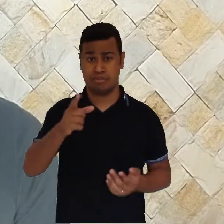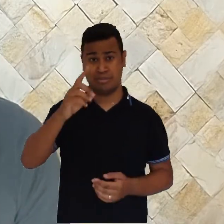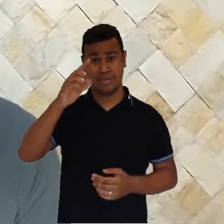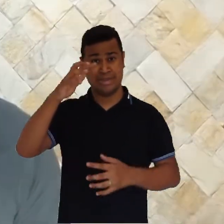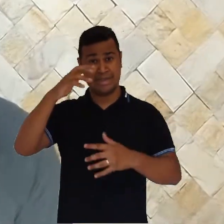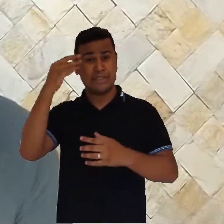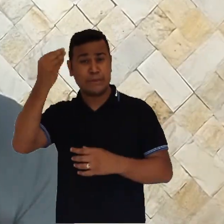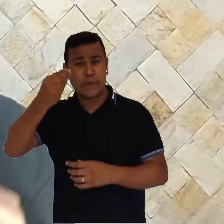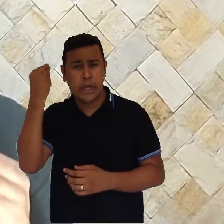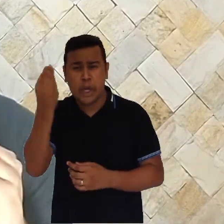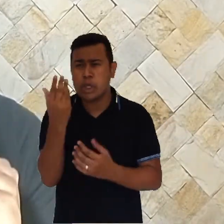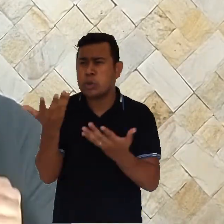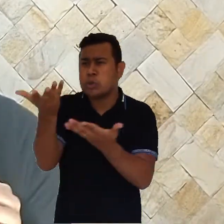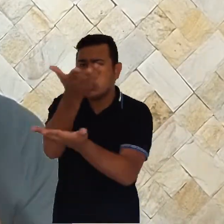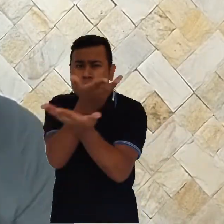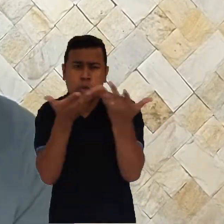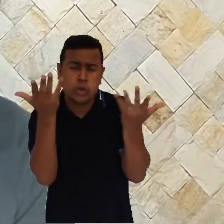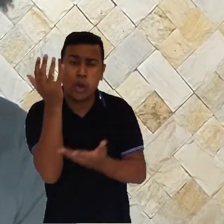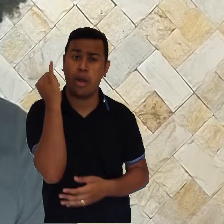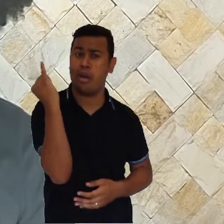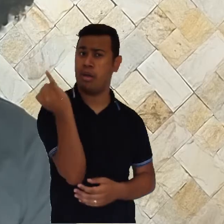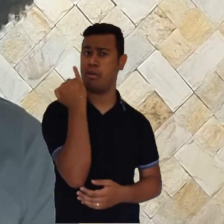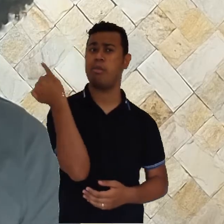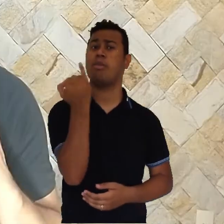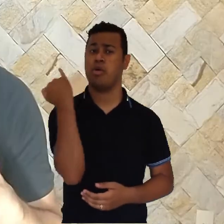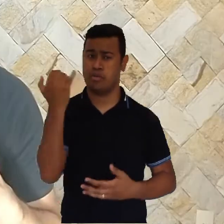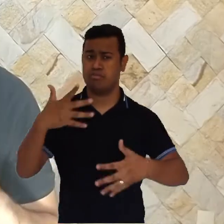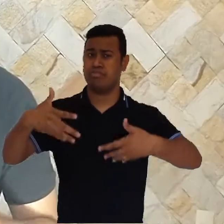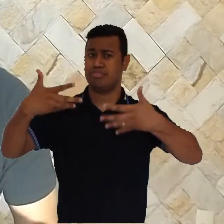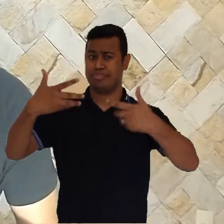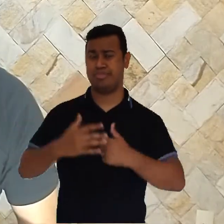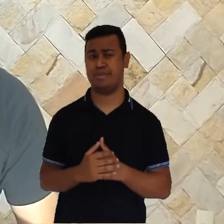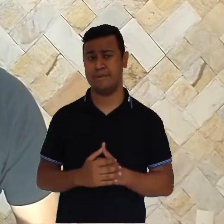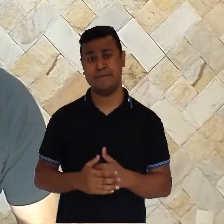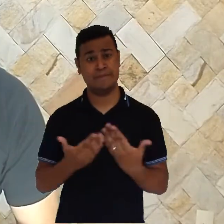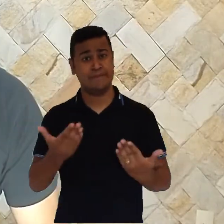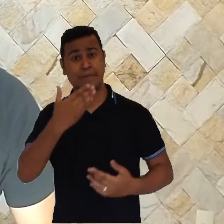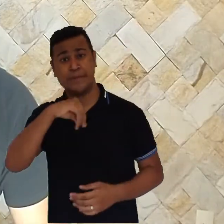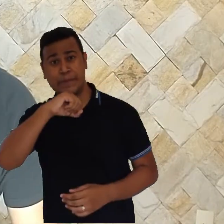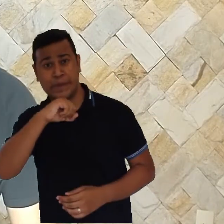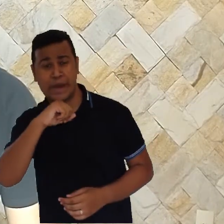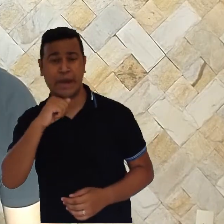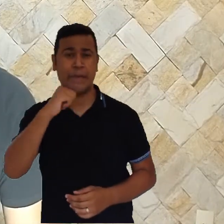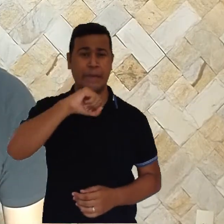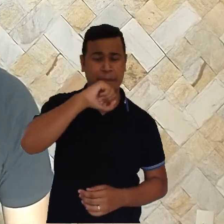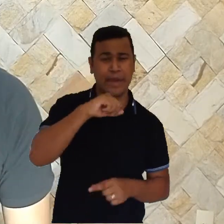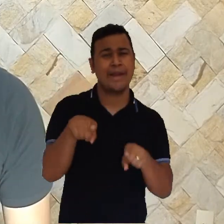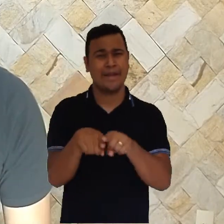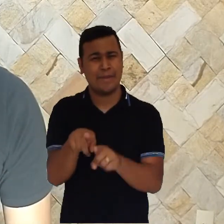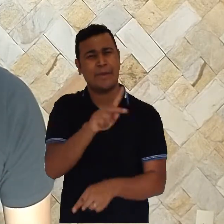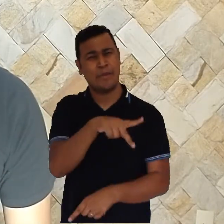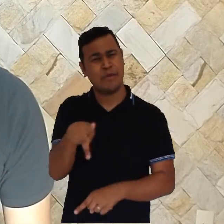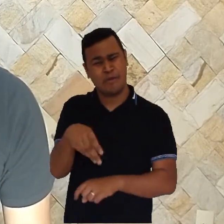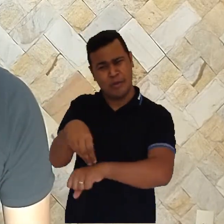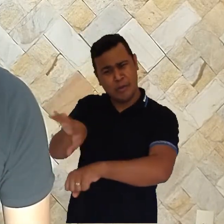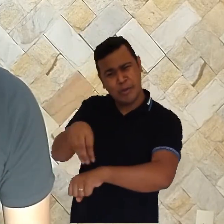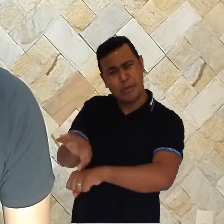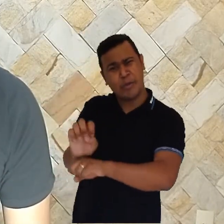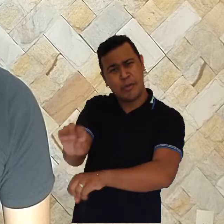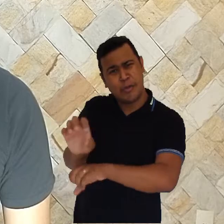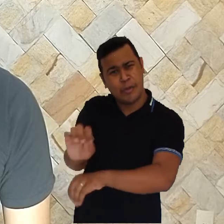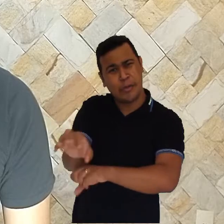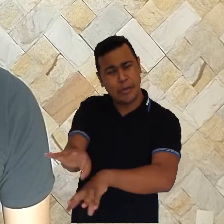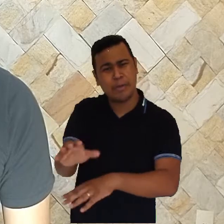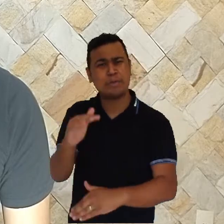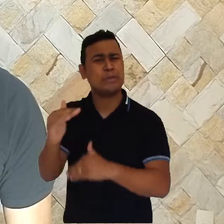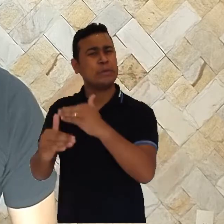papel importante para aprimorar essas habilidades. Logo, pais e educadores podem contribuir bastante com o estímulo adequado